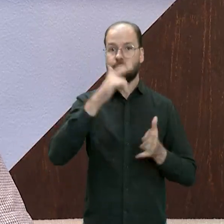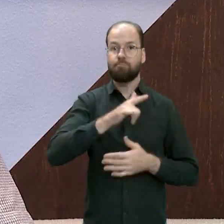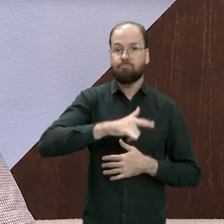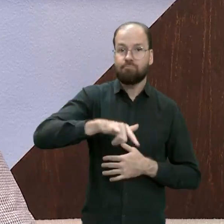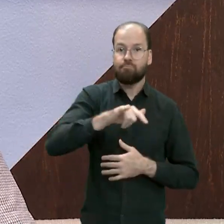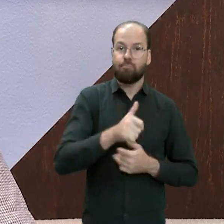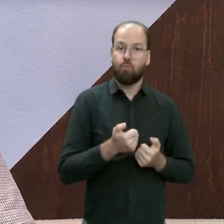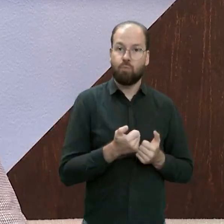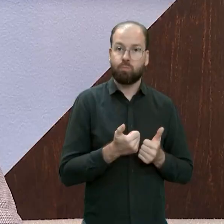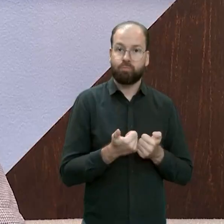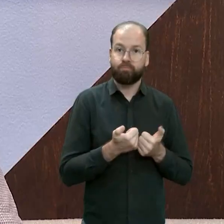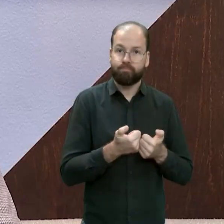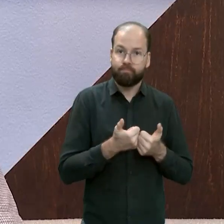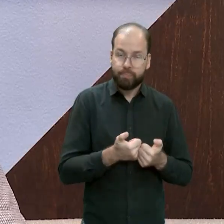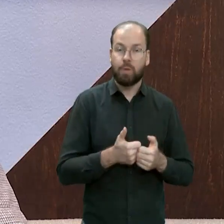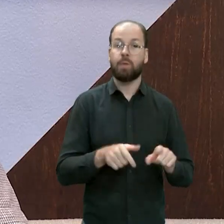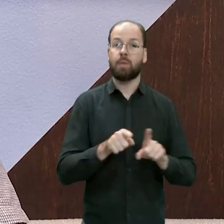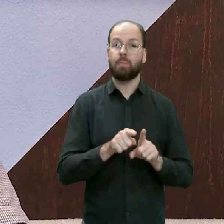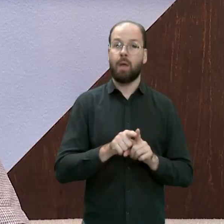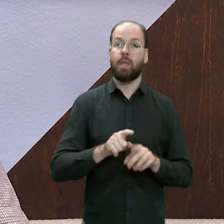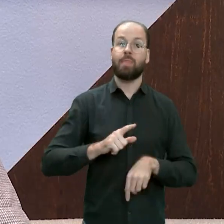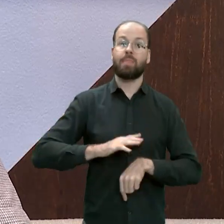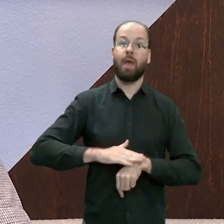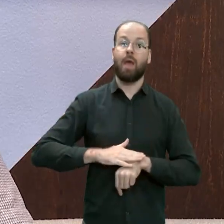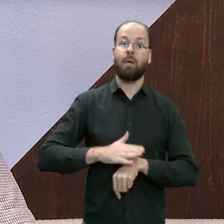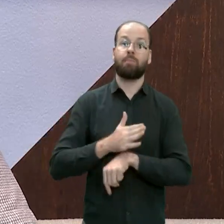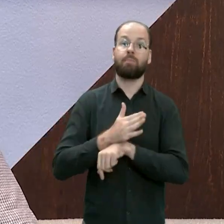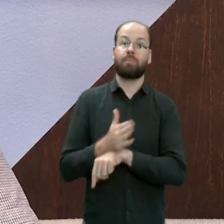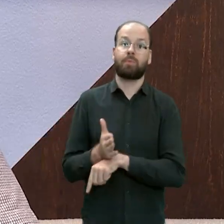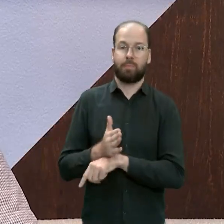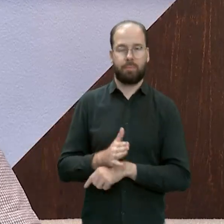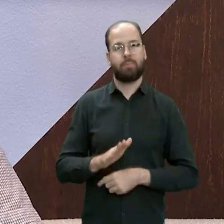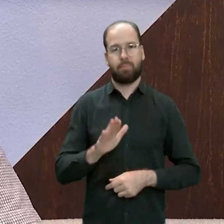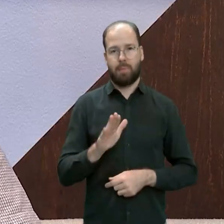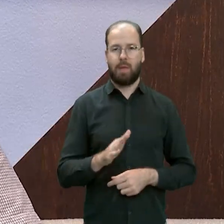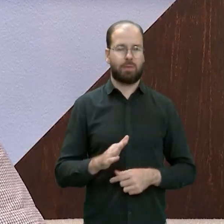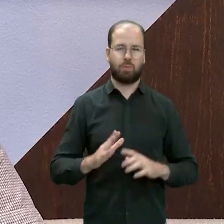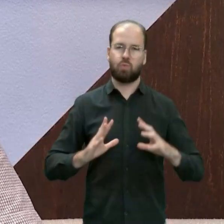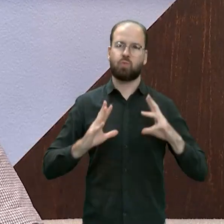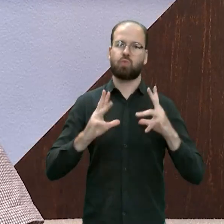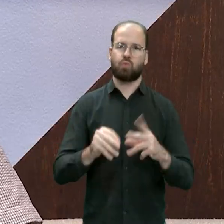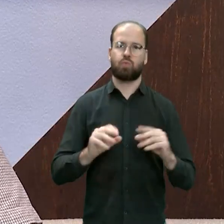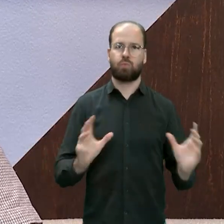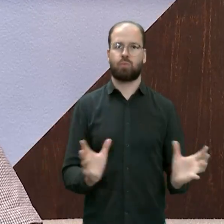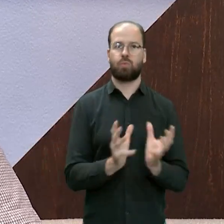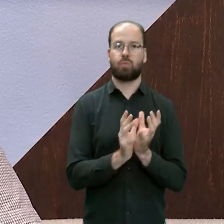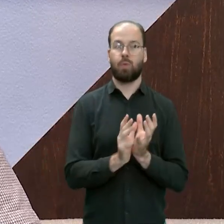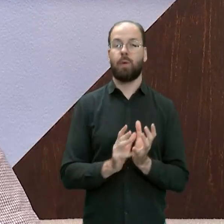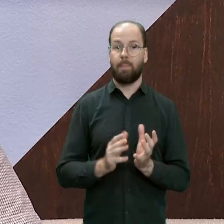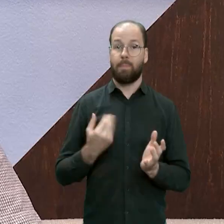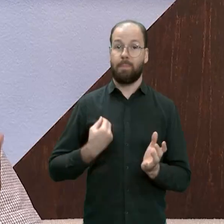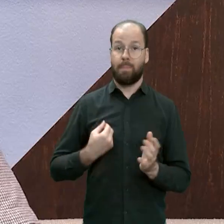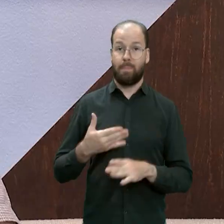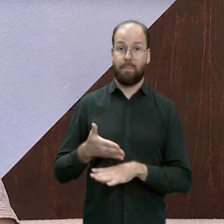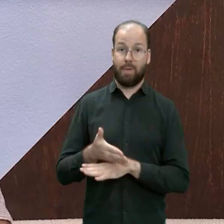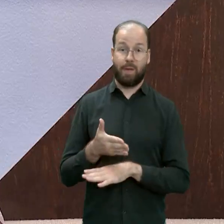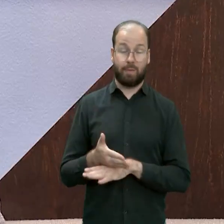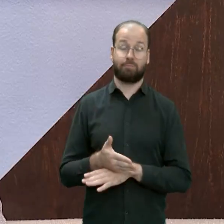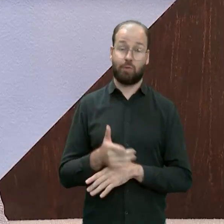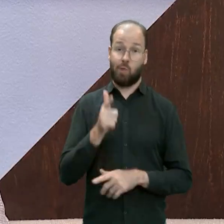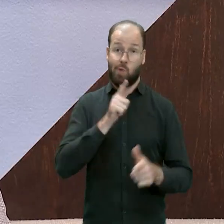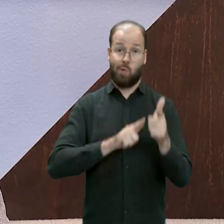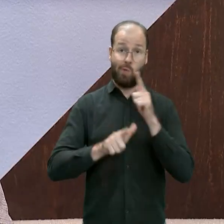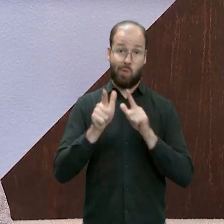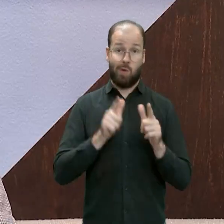questão de estender o tempo de voo. Mas, enfim, é todo um grupo que acaba participando e a conquista é sempre do